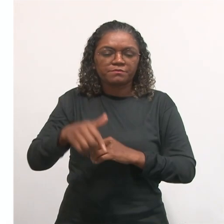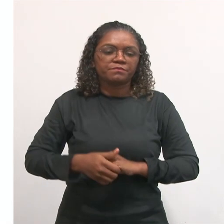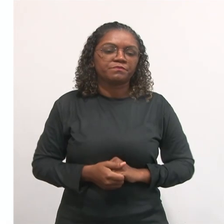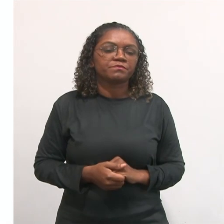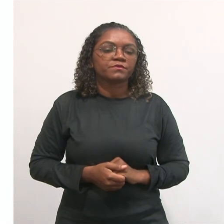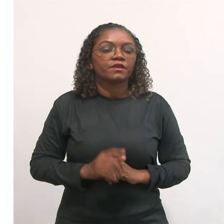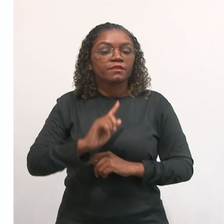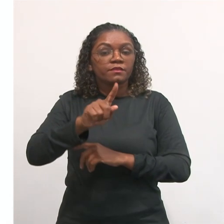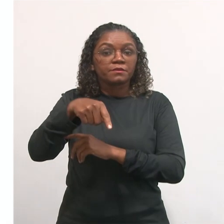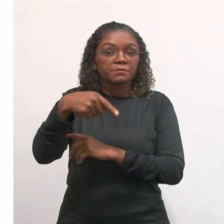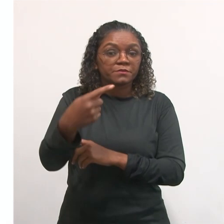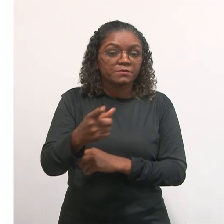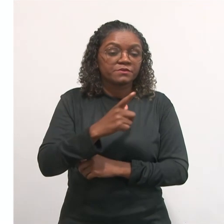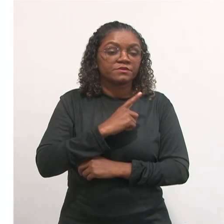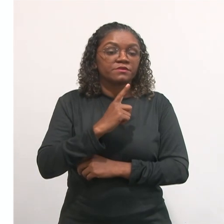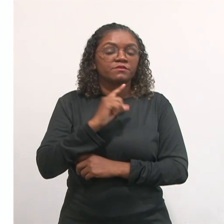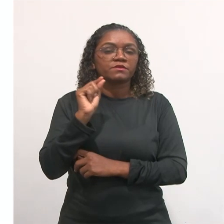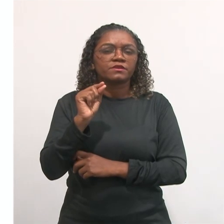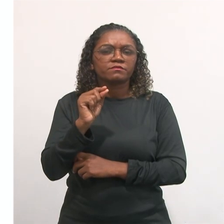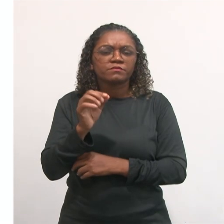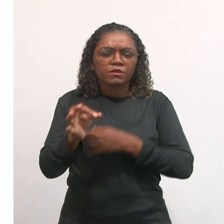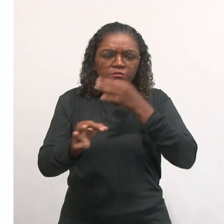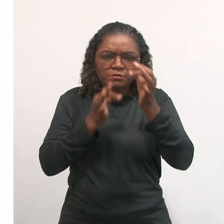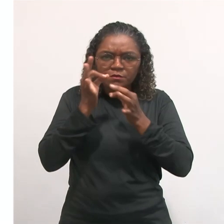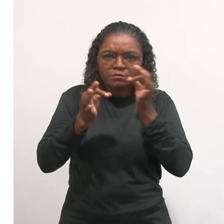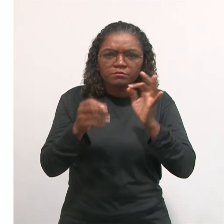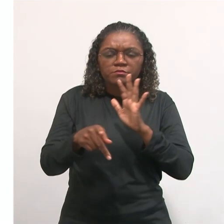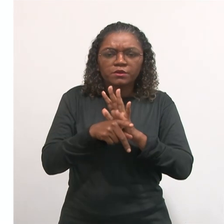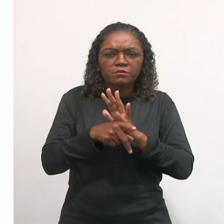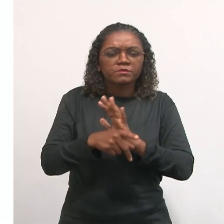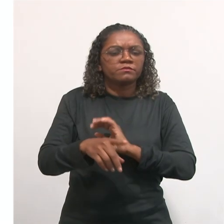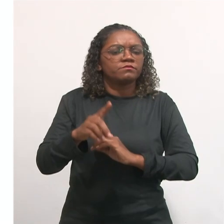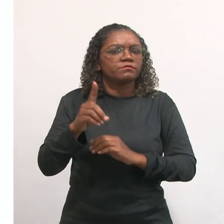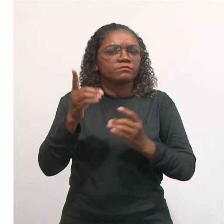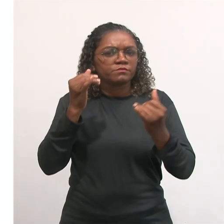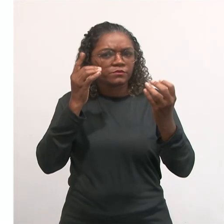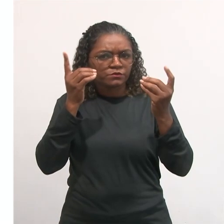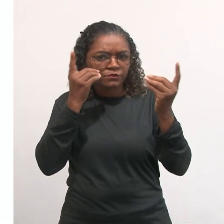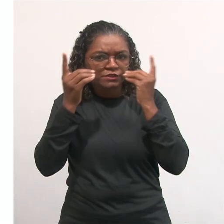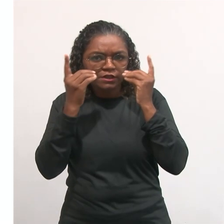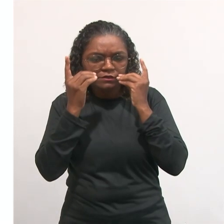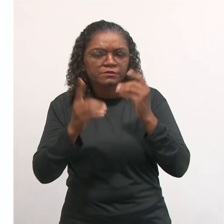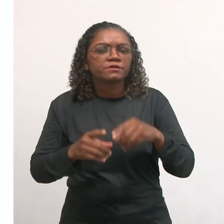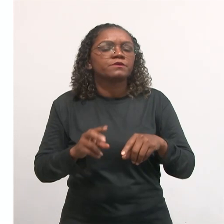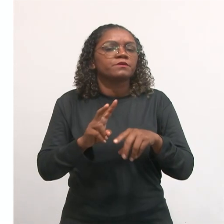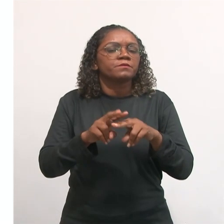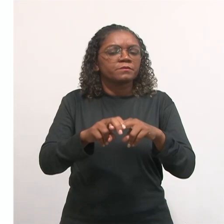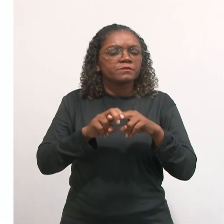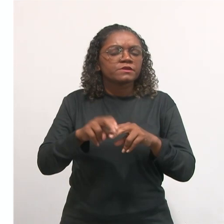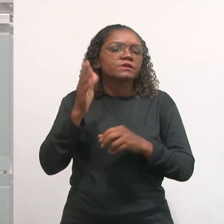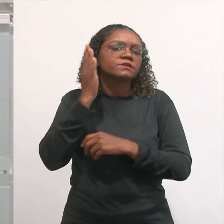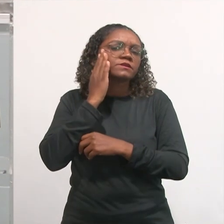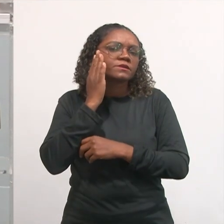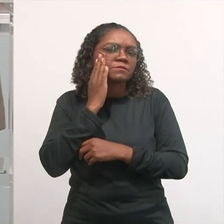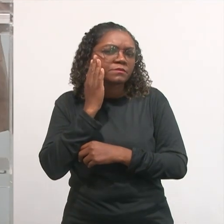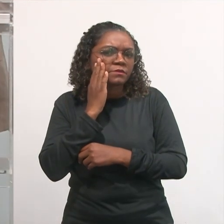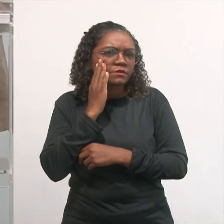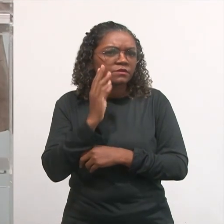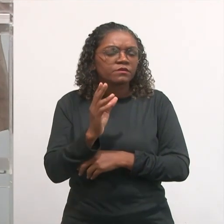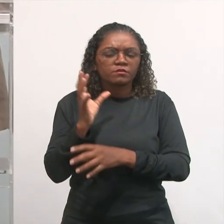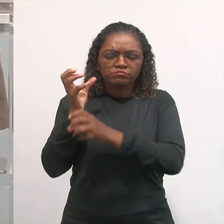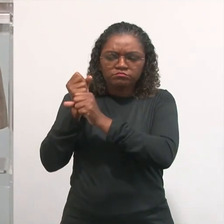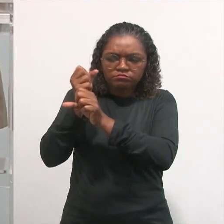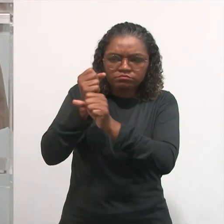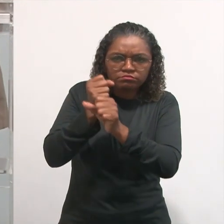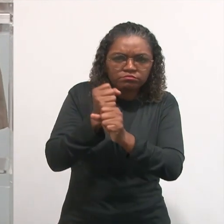aí, depois disso, ele vai fazer a crítica desses dados, correto? E a crítica desses dados é para saber se os dados forem coletados de